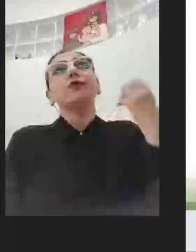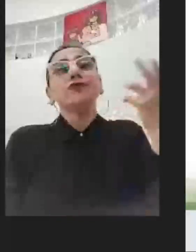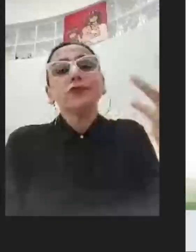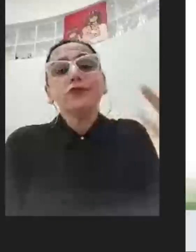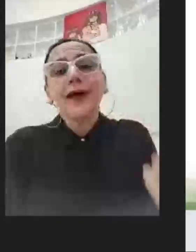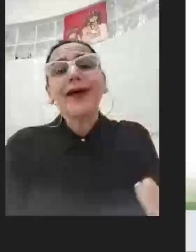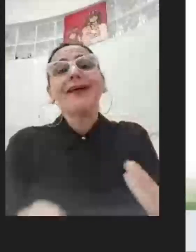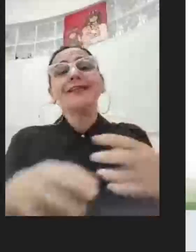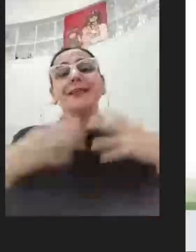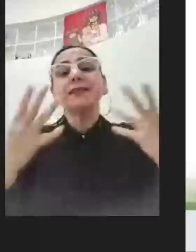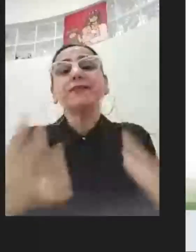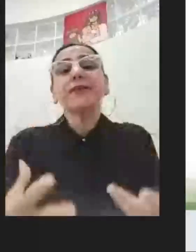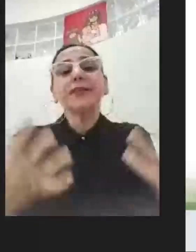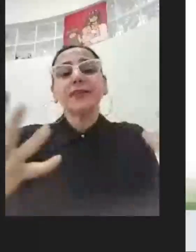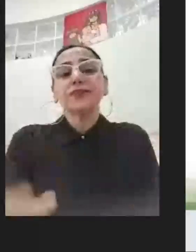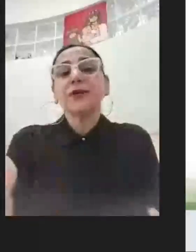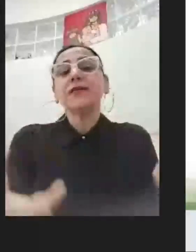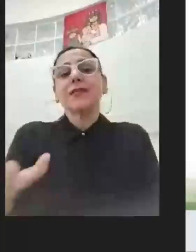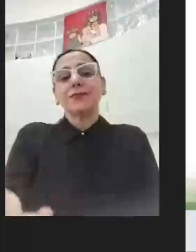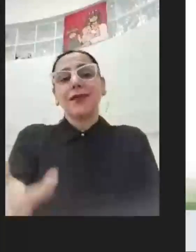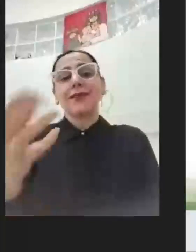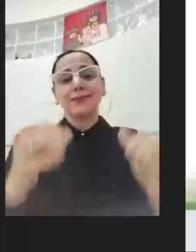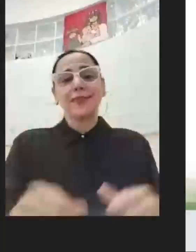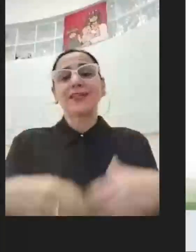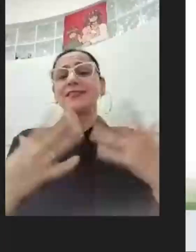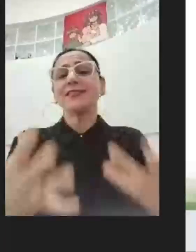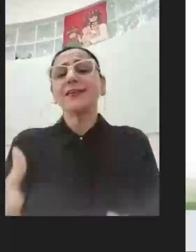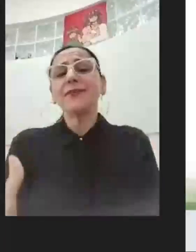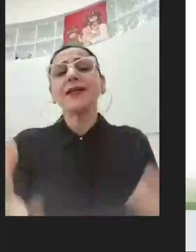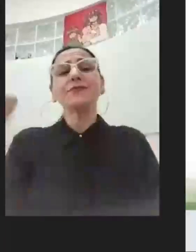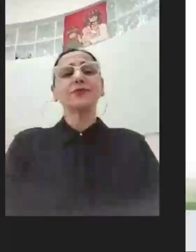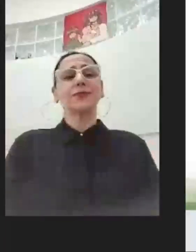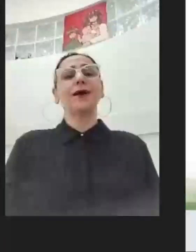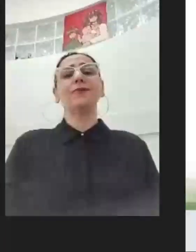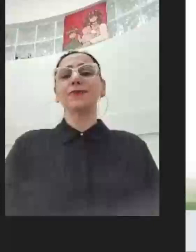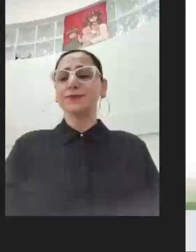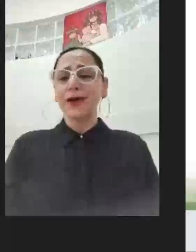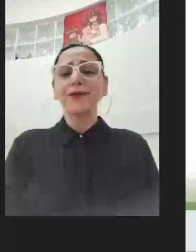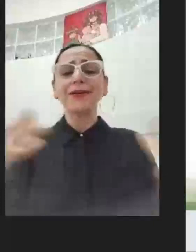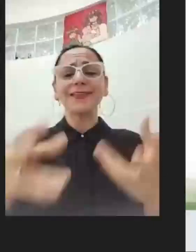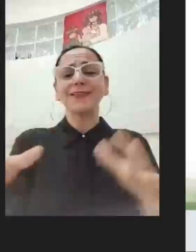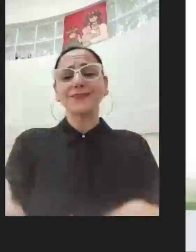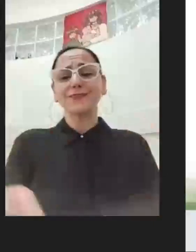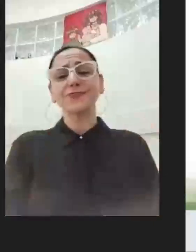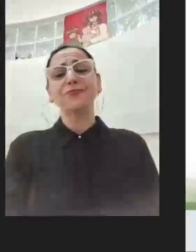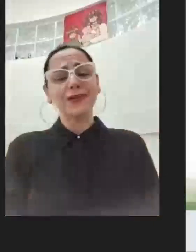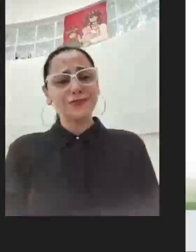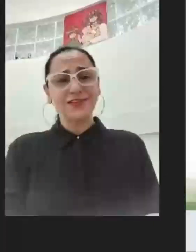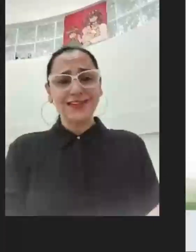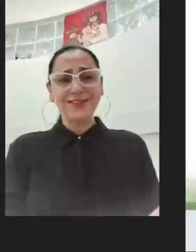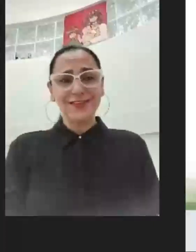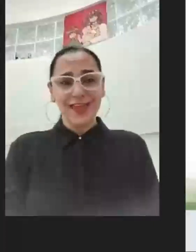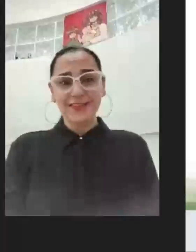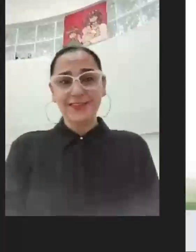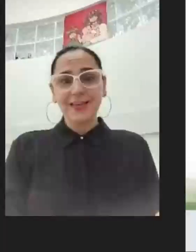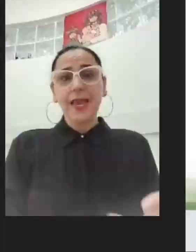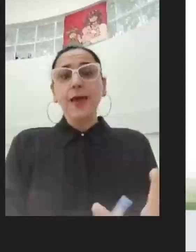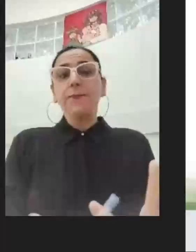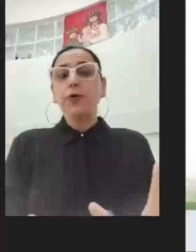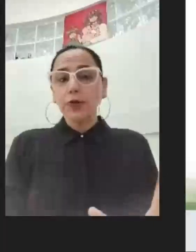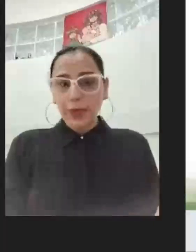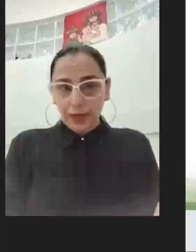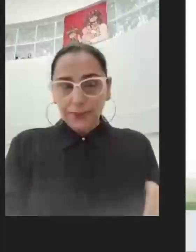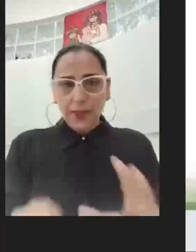movimentos para continuar incentivando essas mães a doar leite materno. A Cecília conhece meu trabalho, o pessoal aí dos bancos de